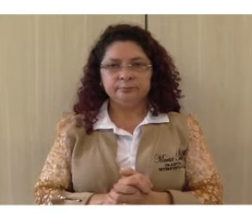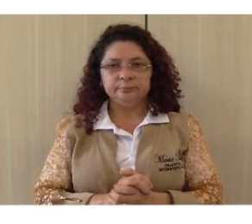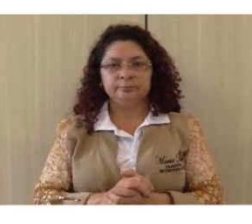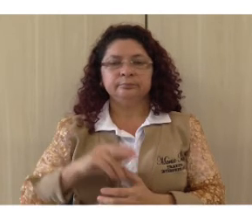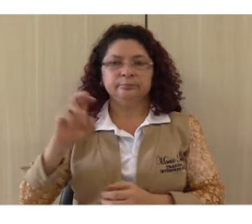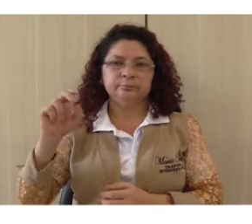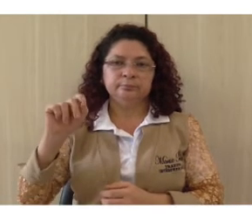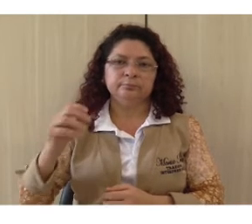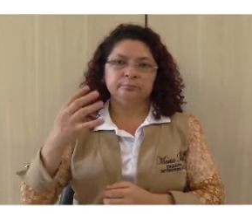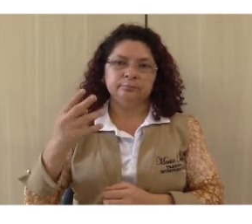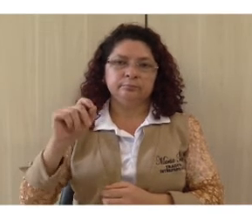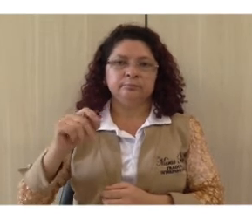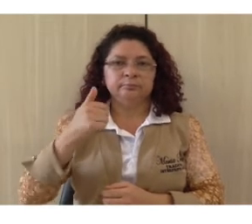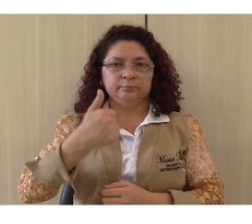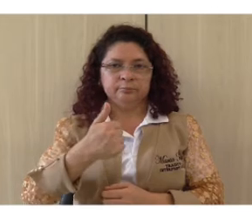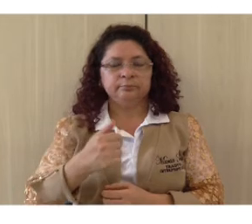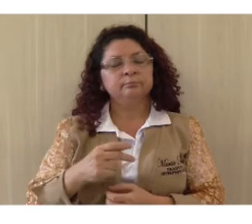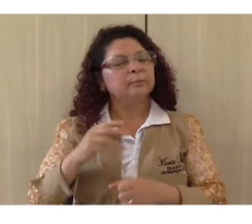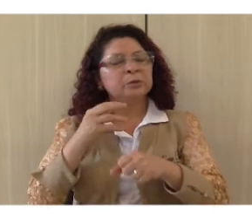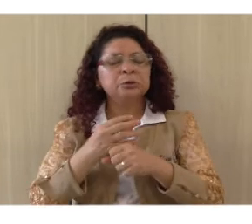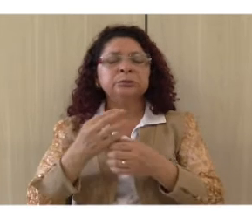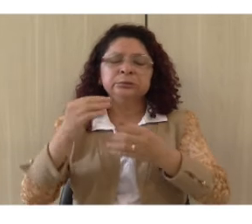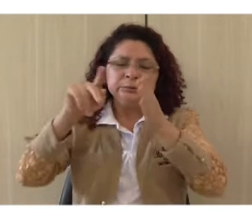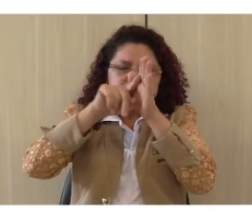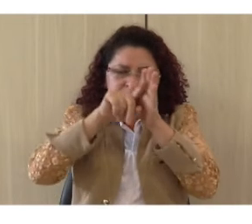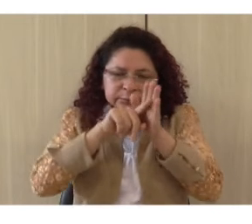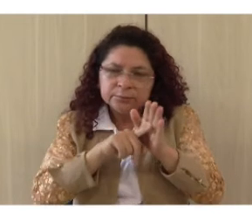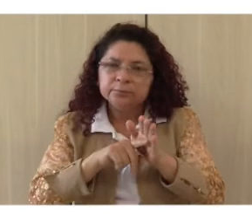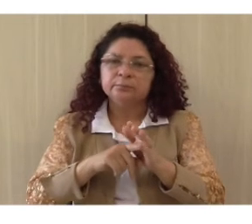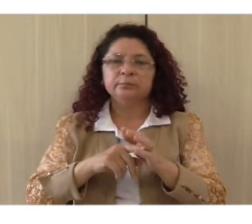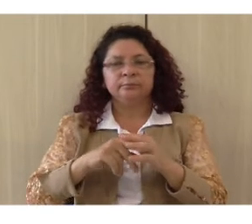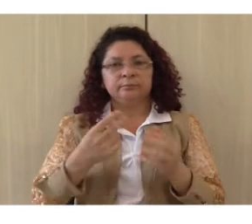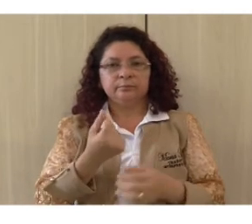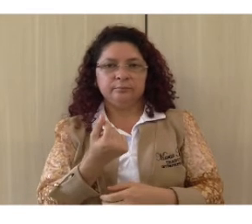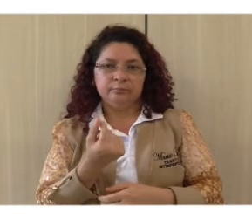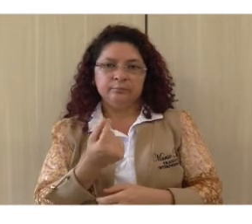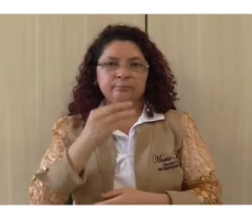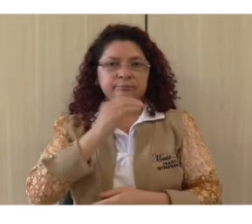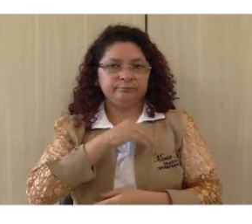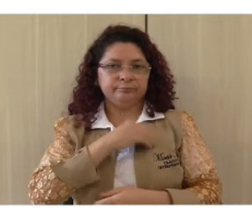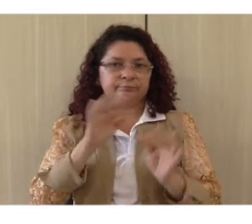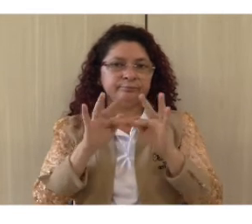Item 5.4.1. A apuração e a comprovação da renda familiar